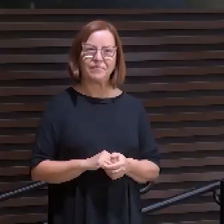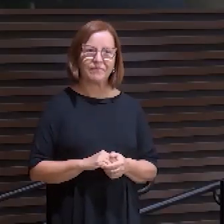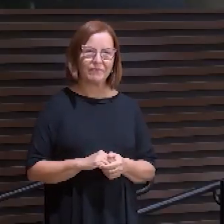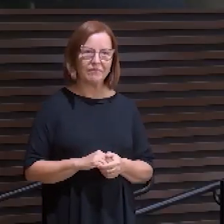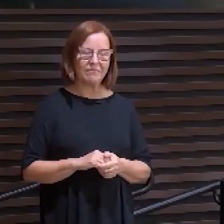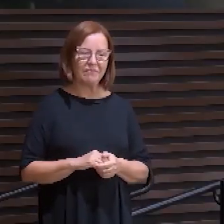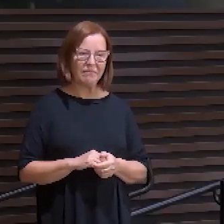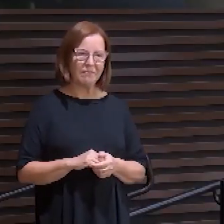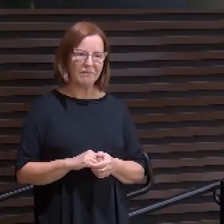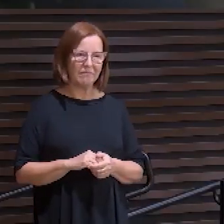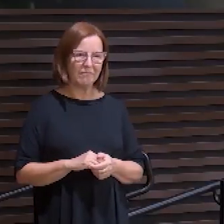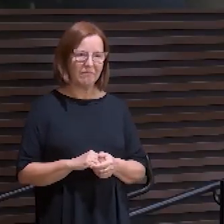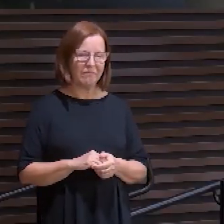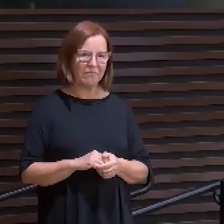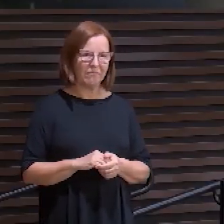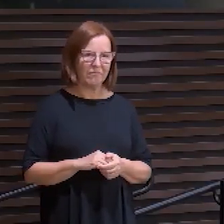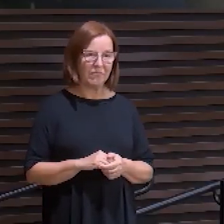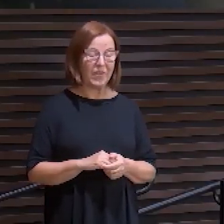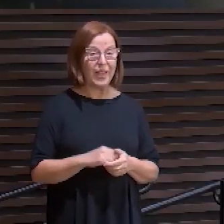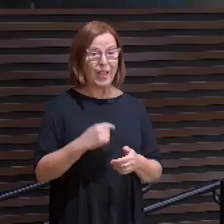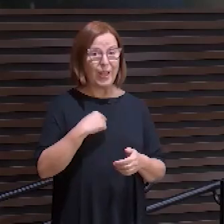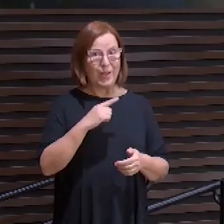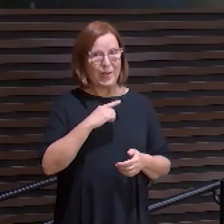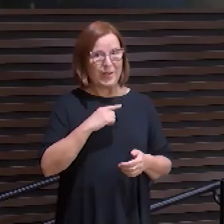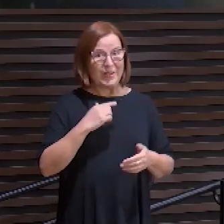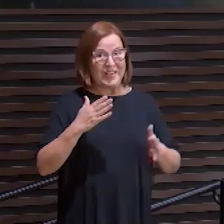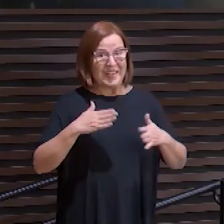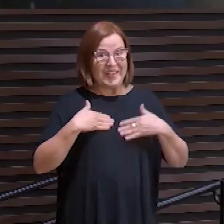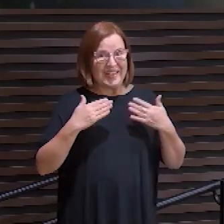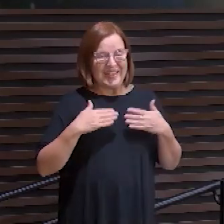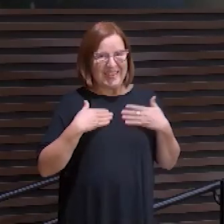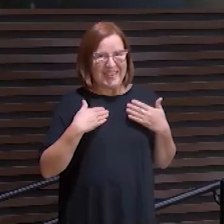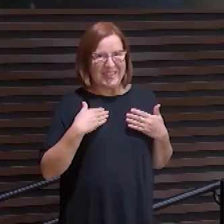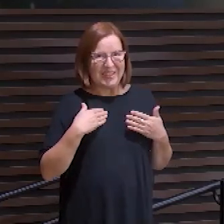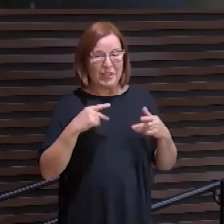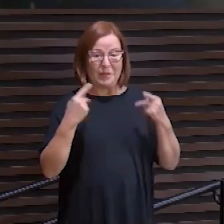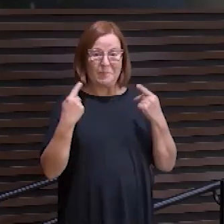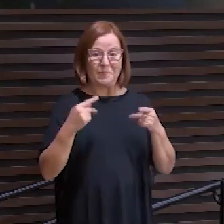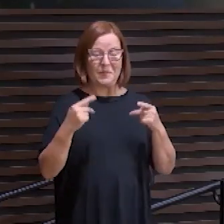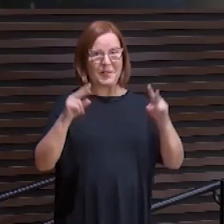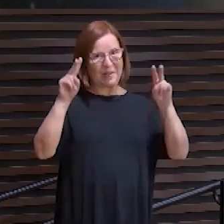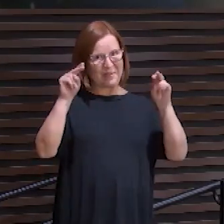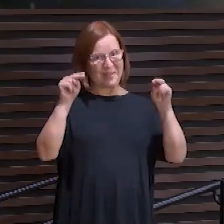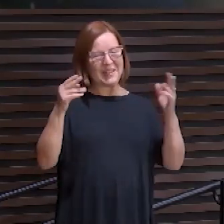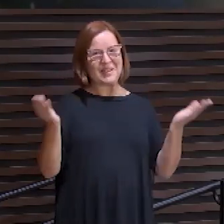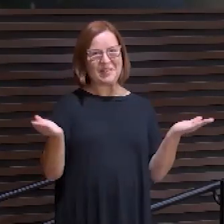Me foi conferido o privilégio de trabalhar um texto, um tema hoje.